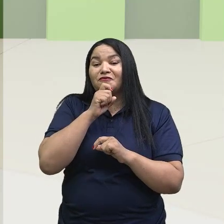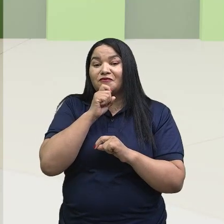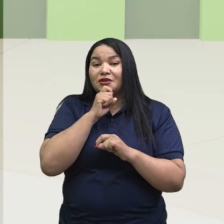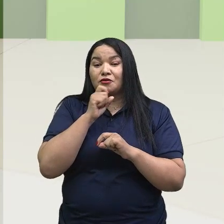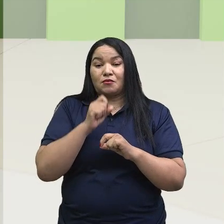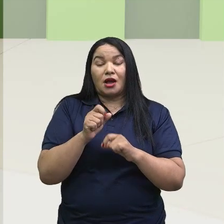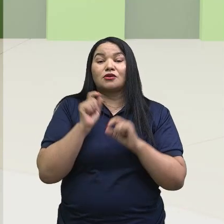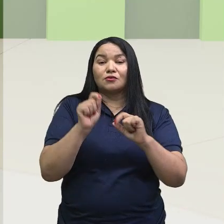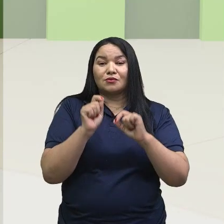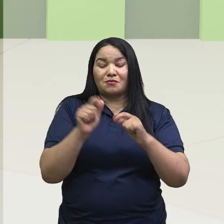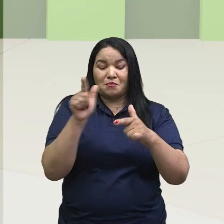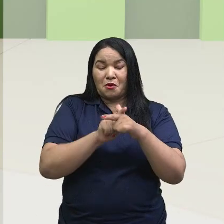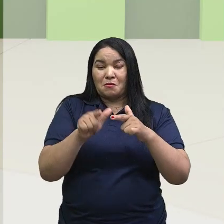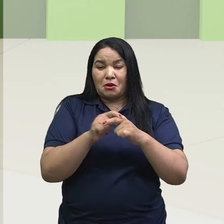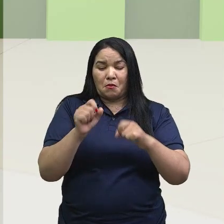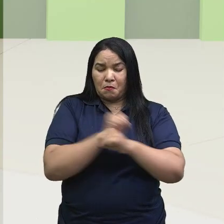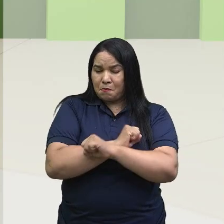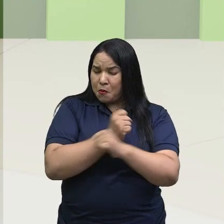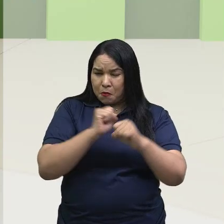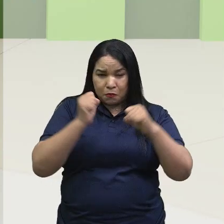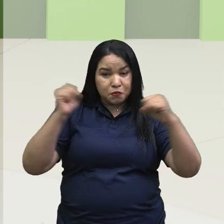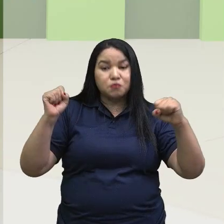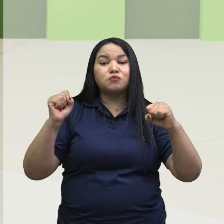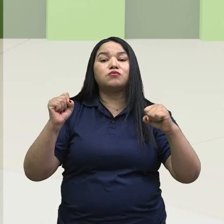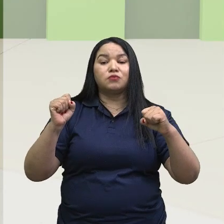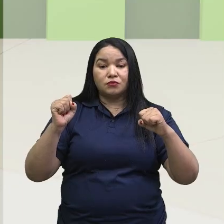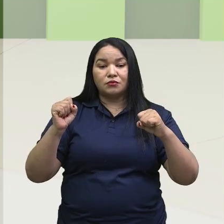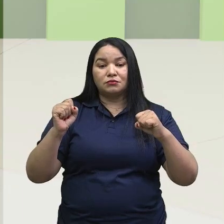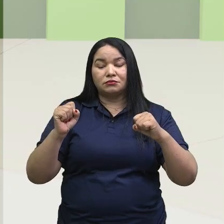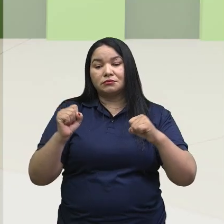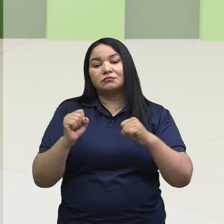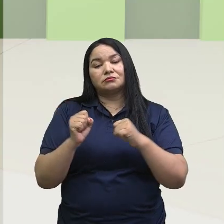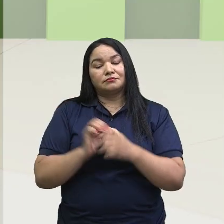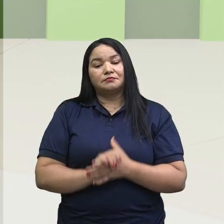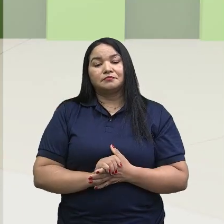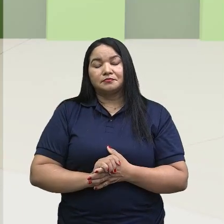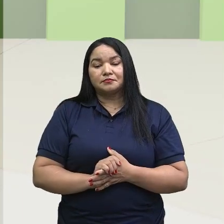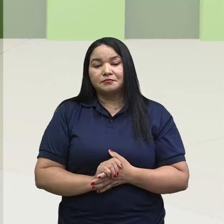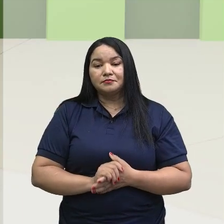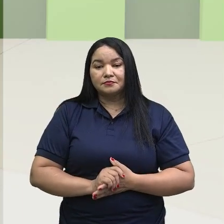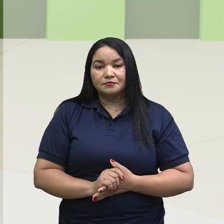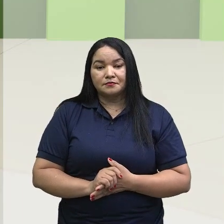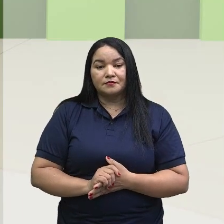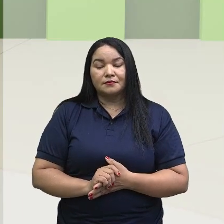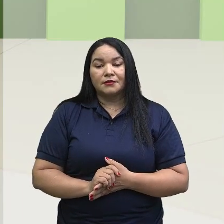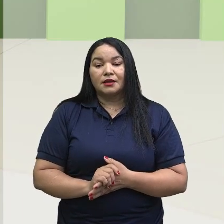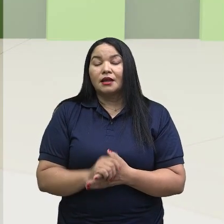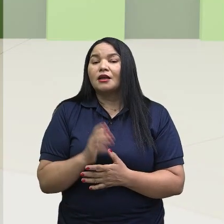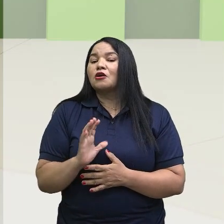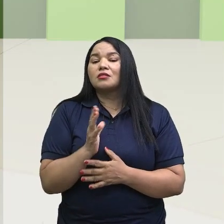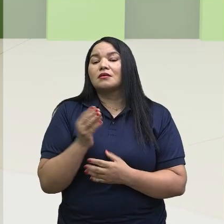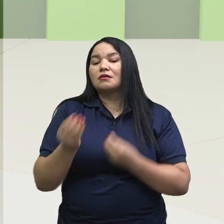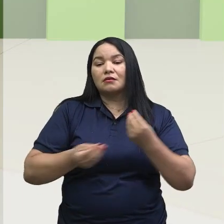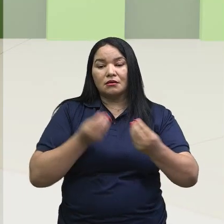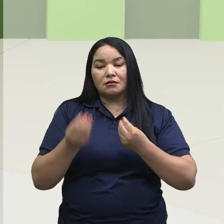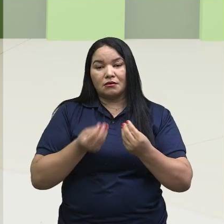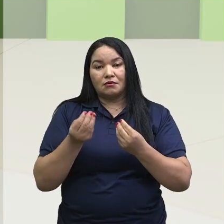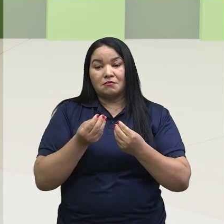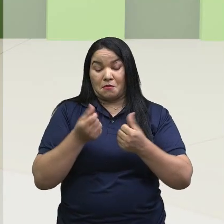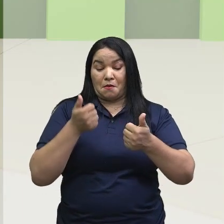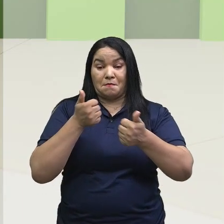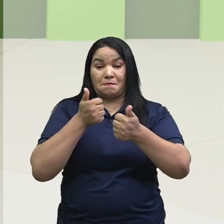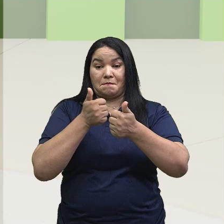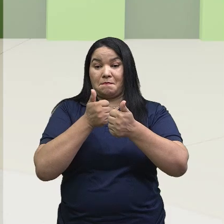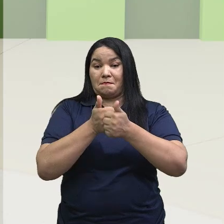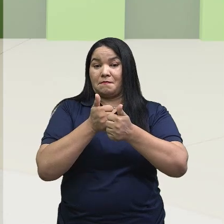explosão, como foi explicado agora há pouco, tá? Então, como ele é feito ali perto